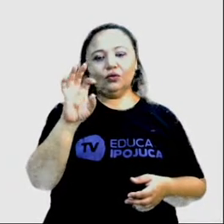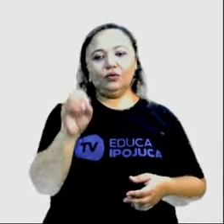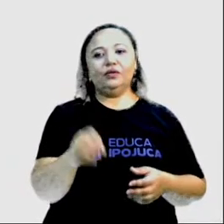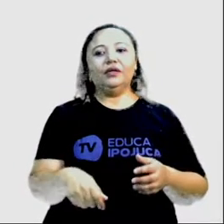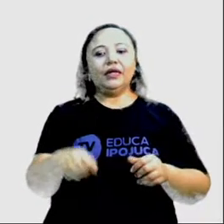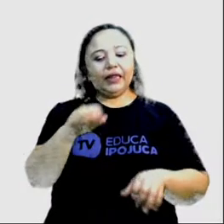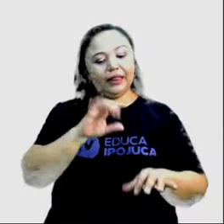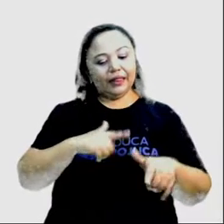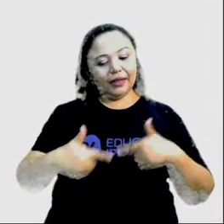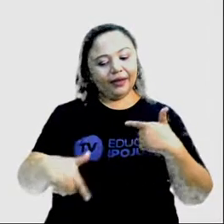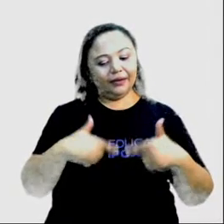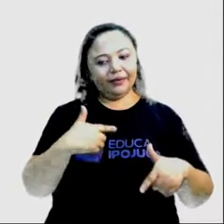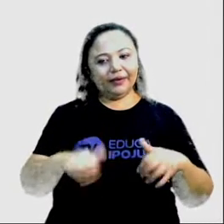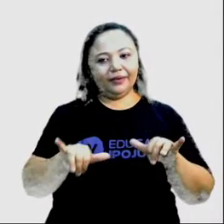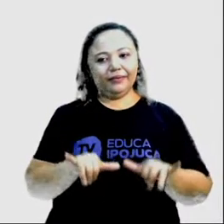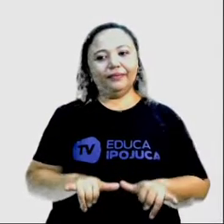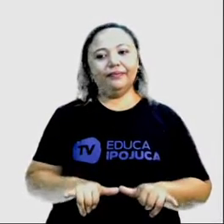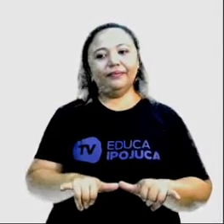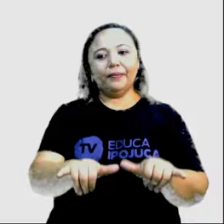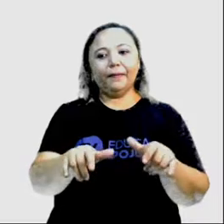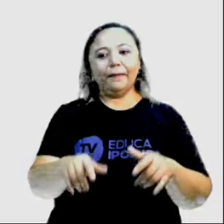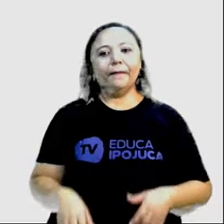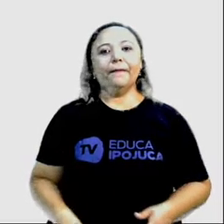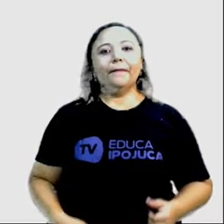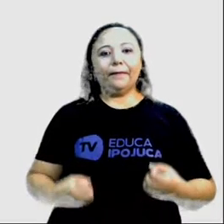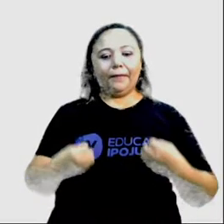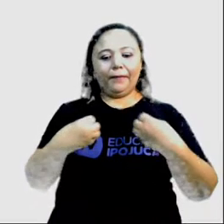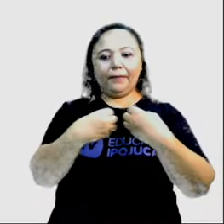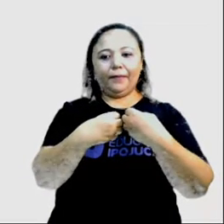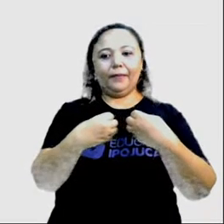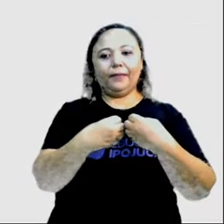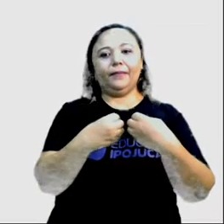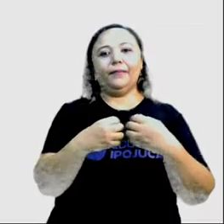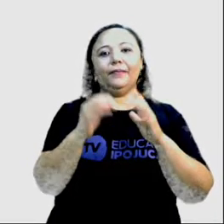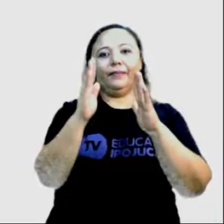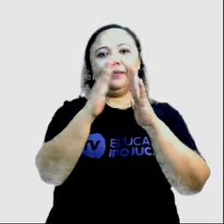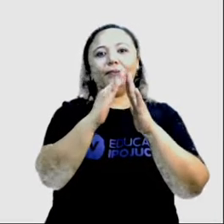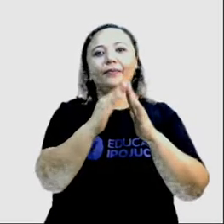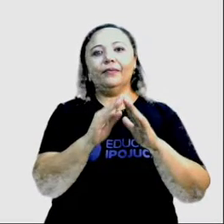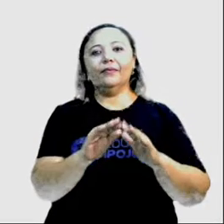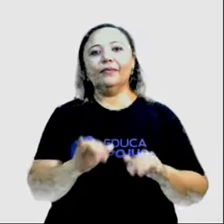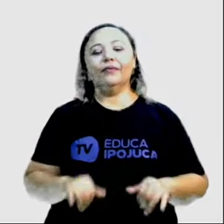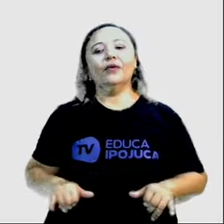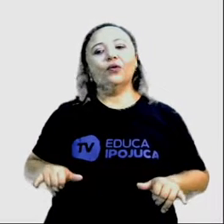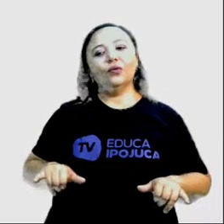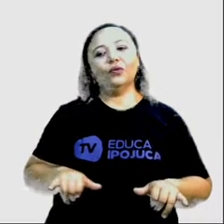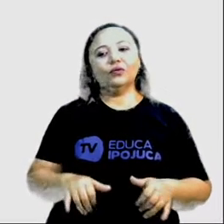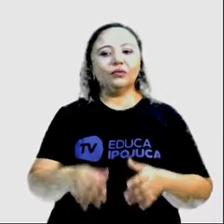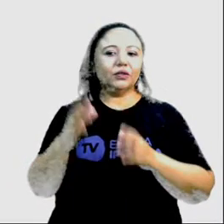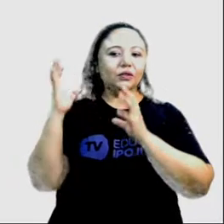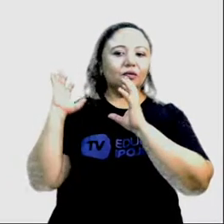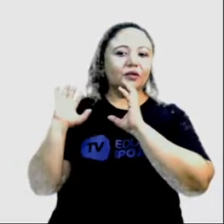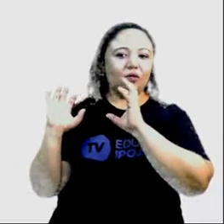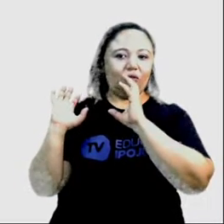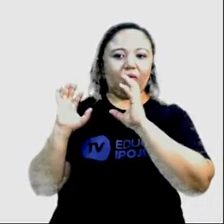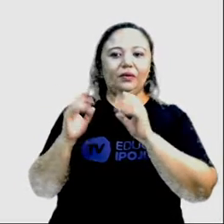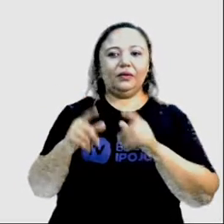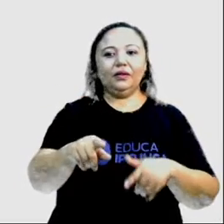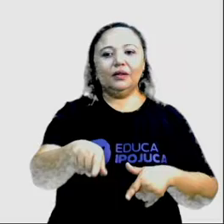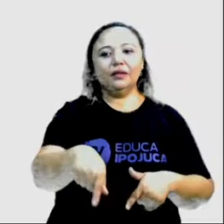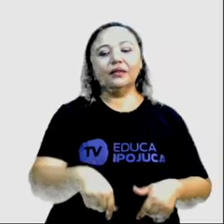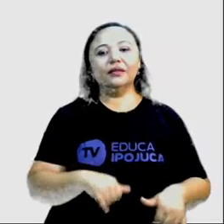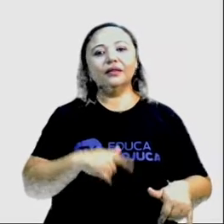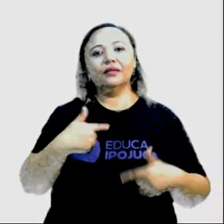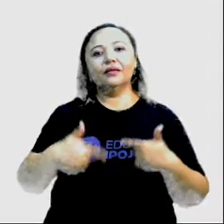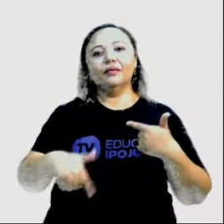no supermercado, perto de sua casa, como carregador de compras. Ele